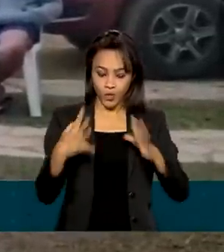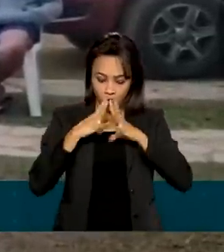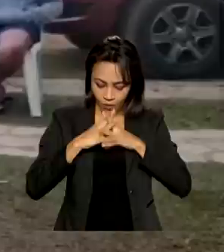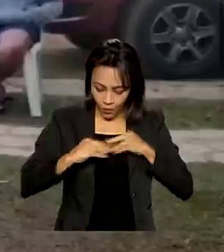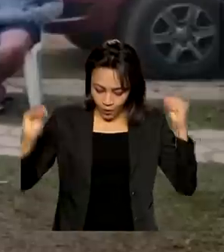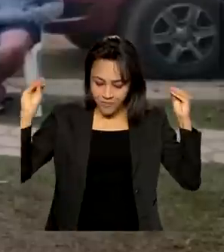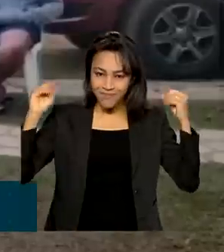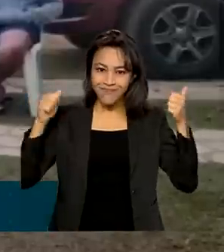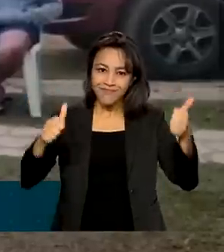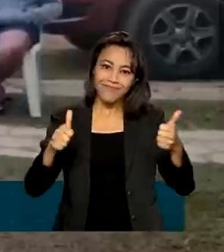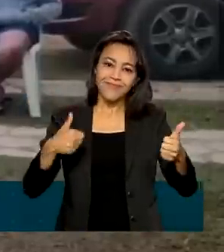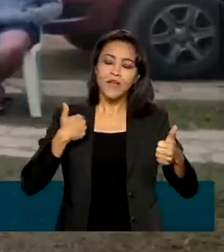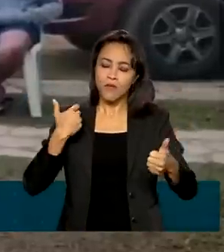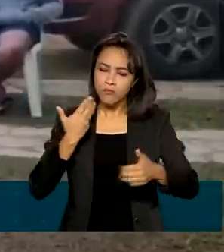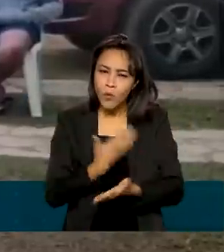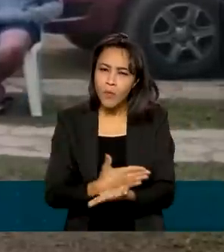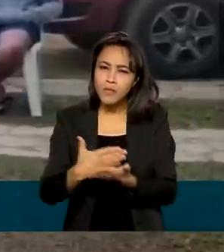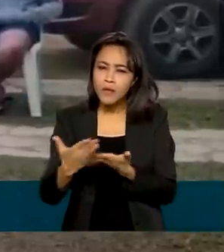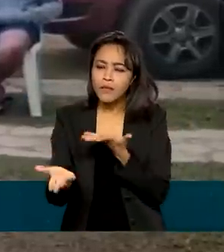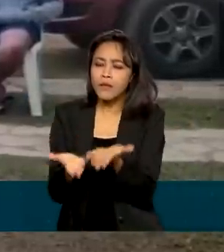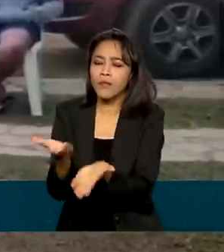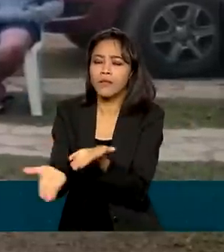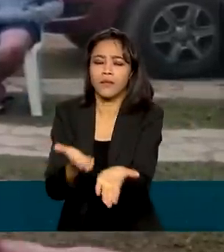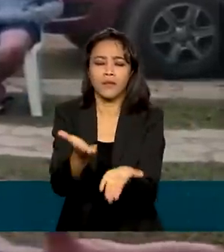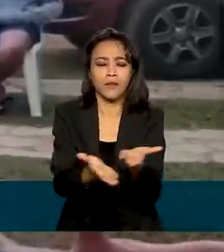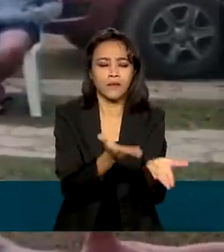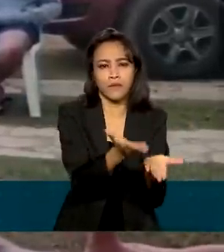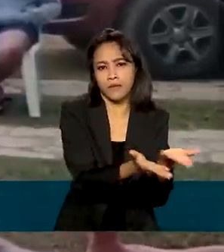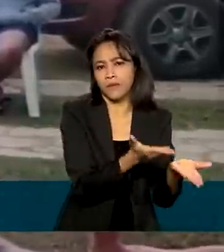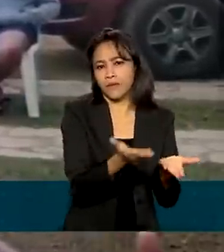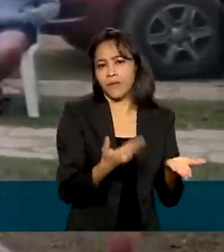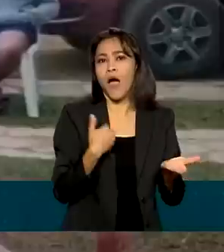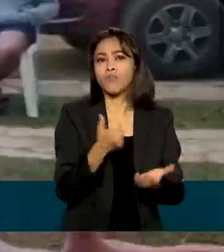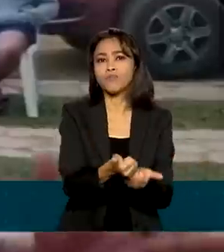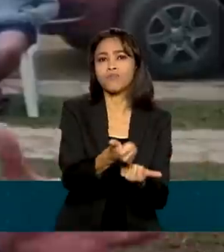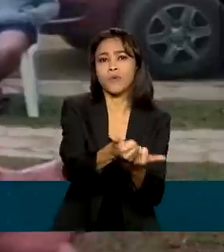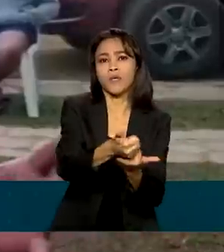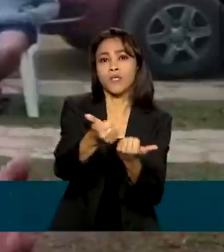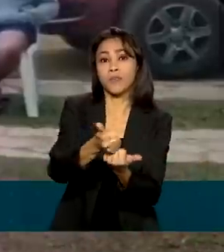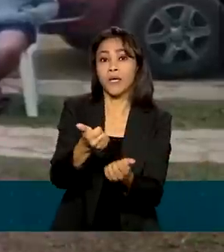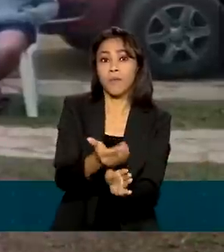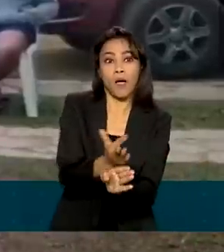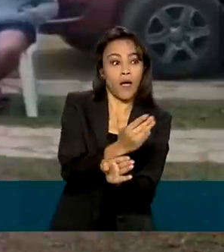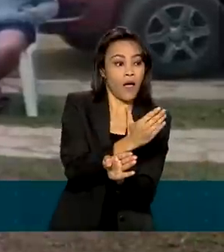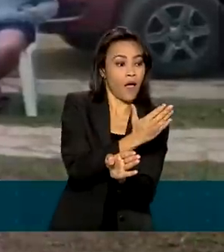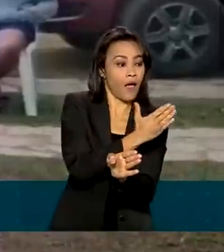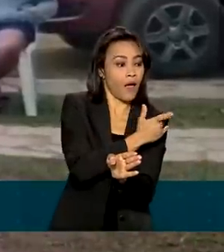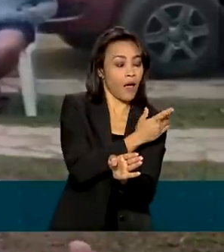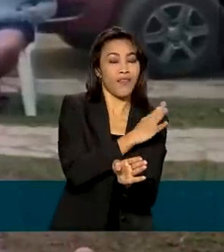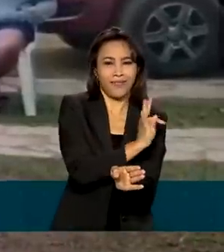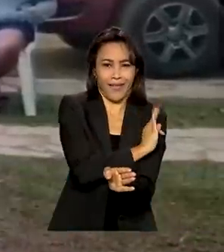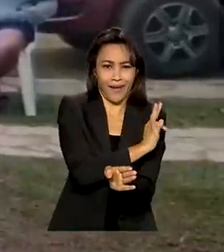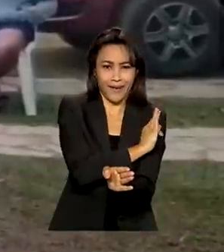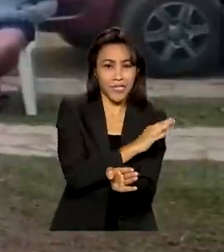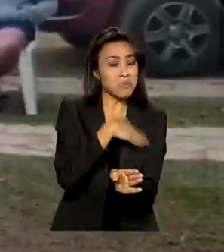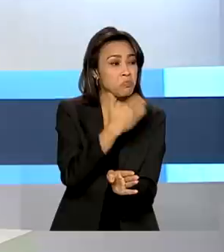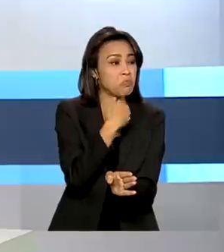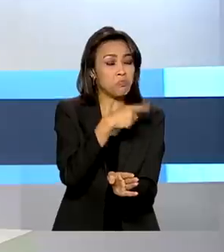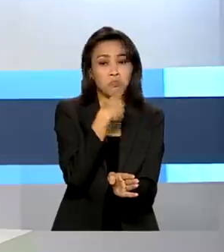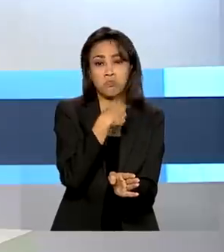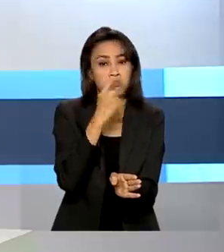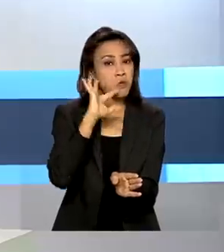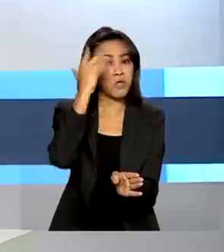passei a trabalhar com comidas terapêutica porque todas as outras técnicas para recuperação não funcionar na minha